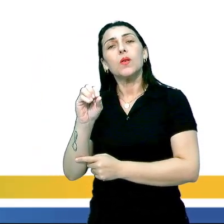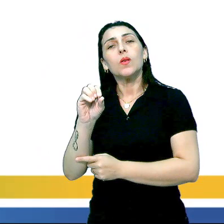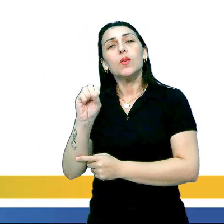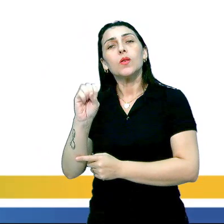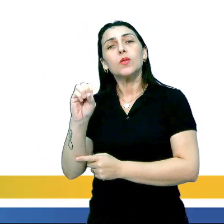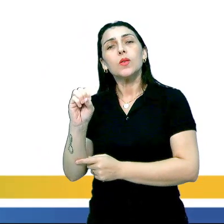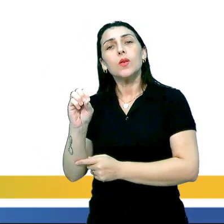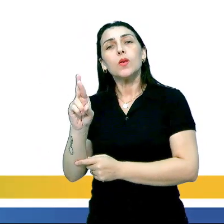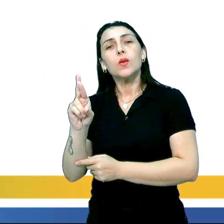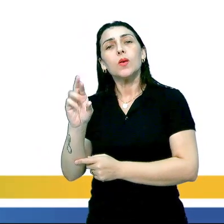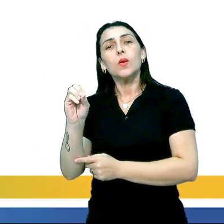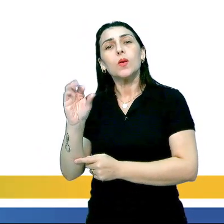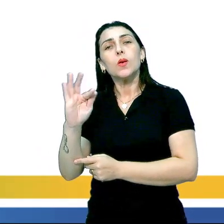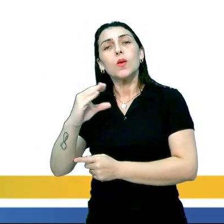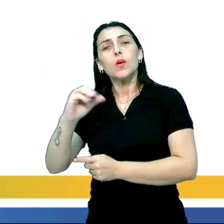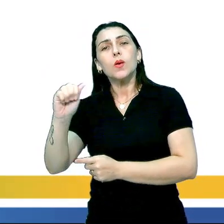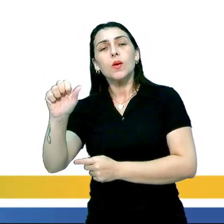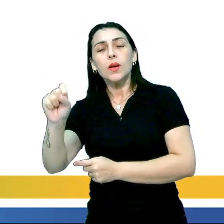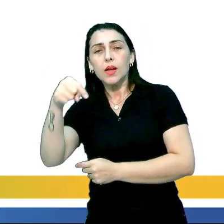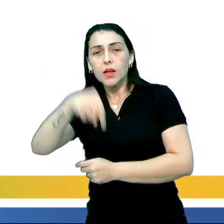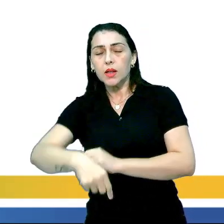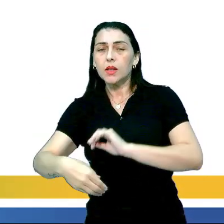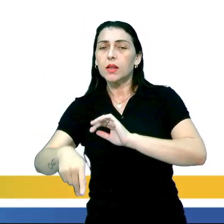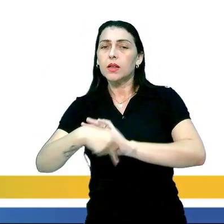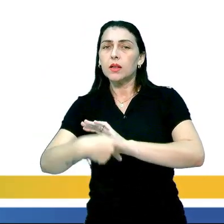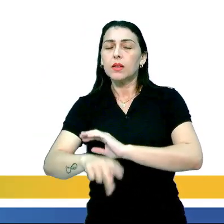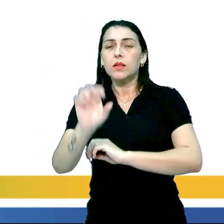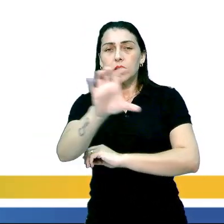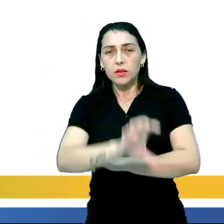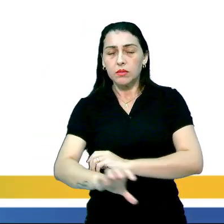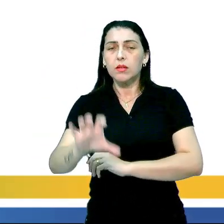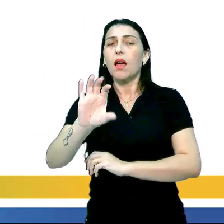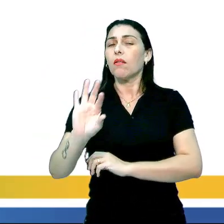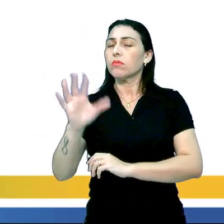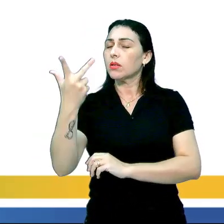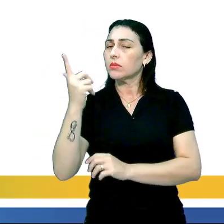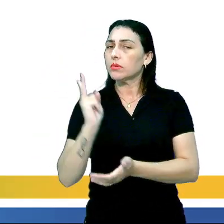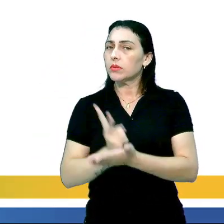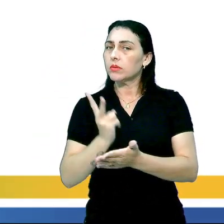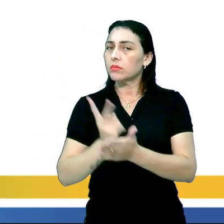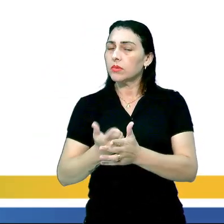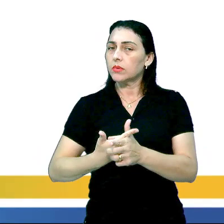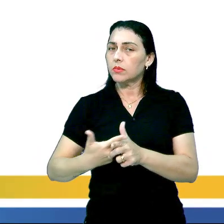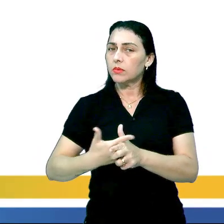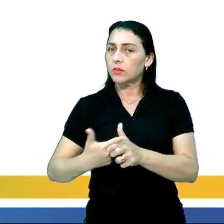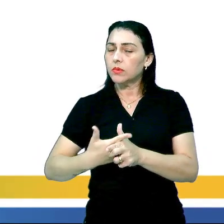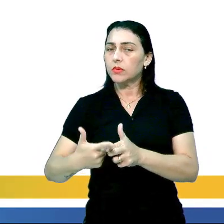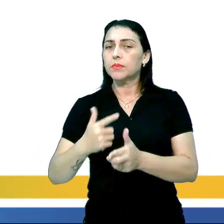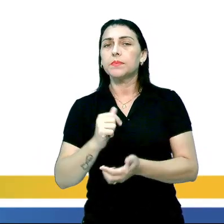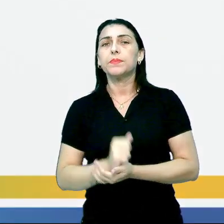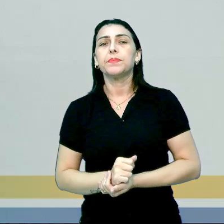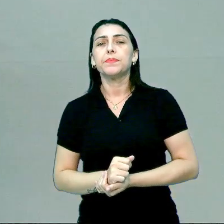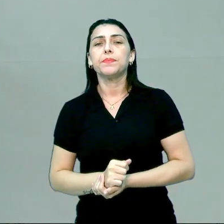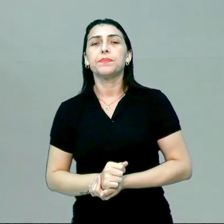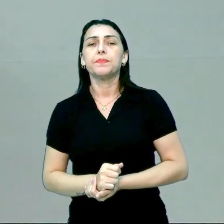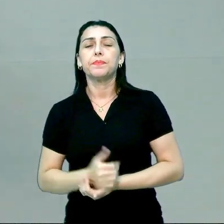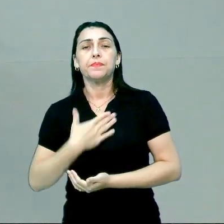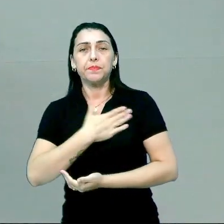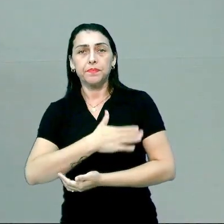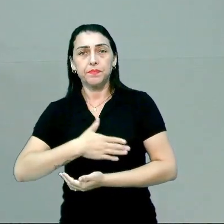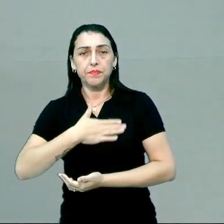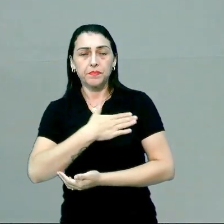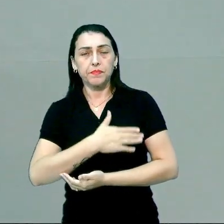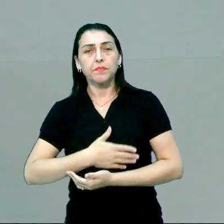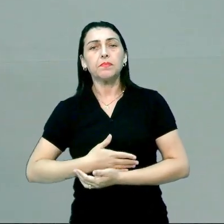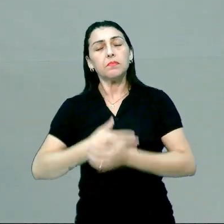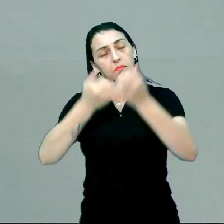interessante, pessoal, que aqui na nossa região é muito comum esse tipo de problema da degradação do solo. Eu gostaria de